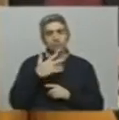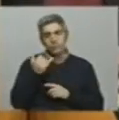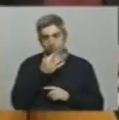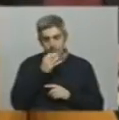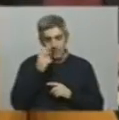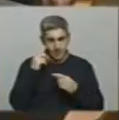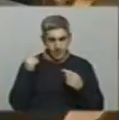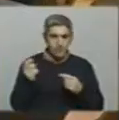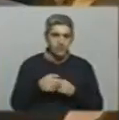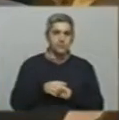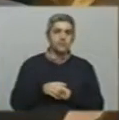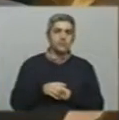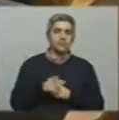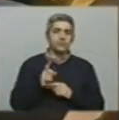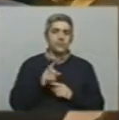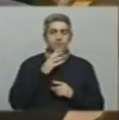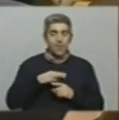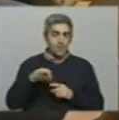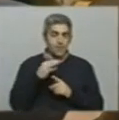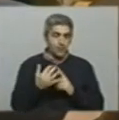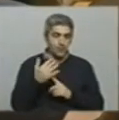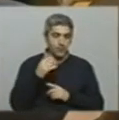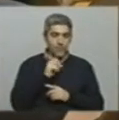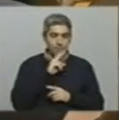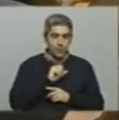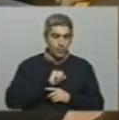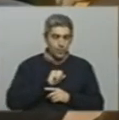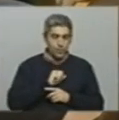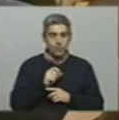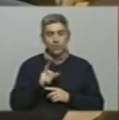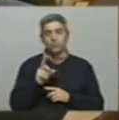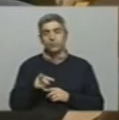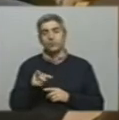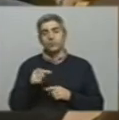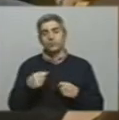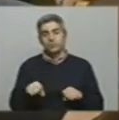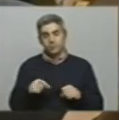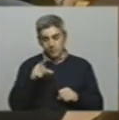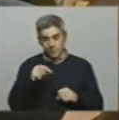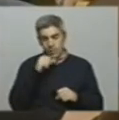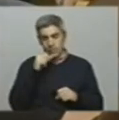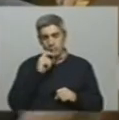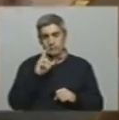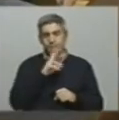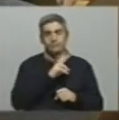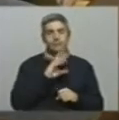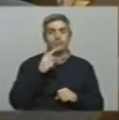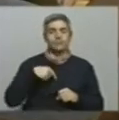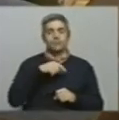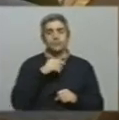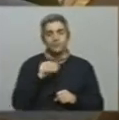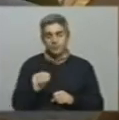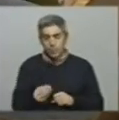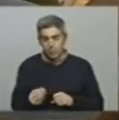Pronto, isto começou mesmo a nível familiar, não é? O meu avô, também ele era motoqueiro e quando nós éramos